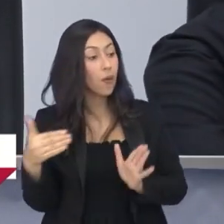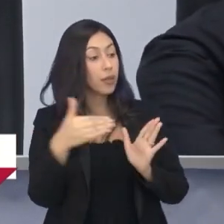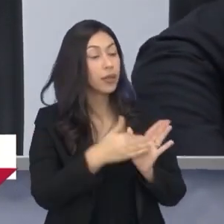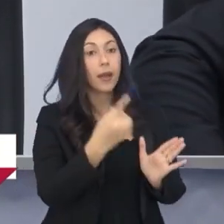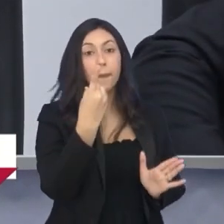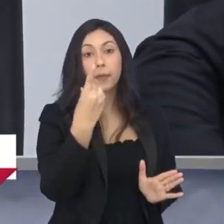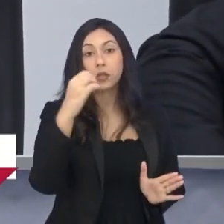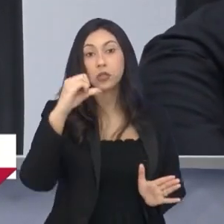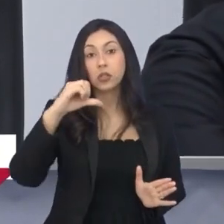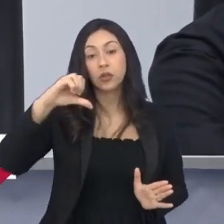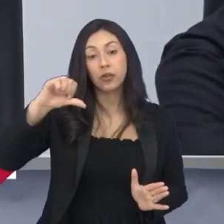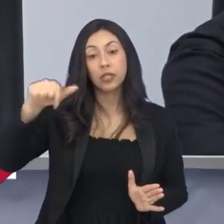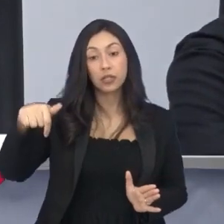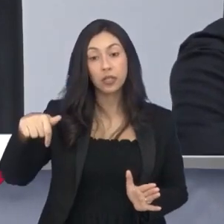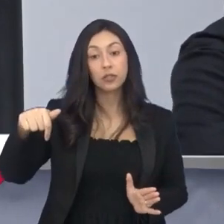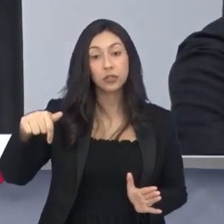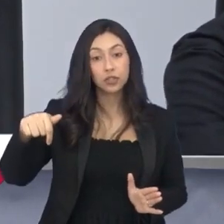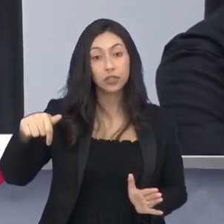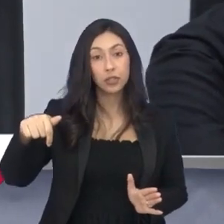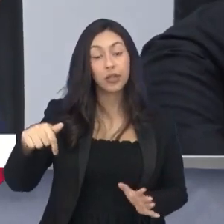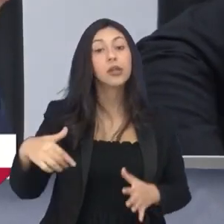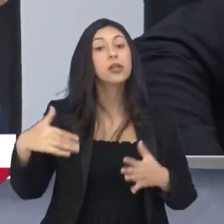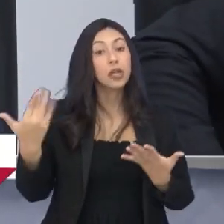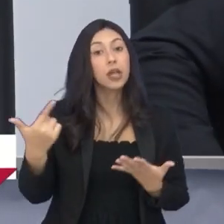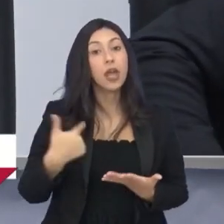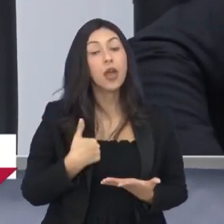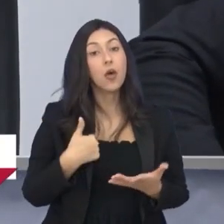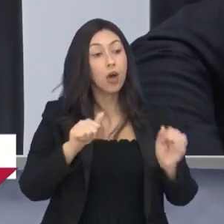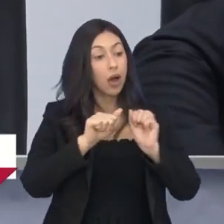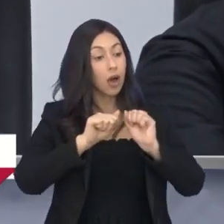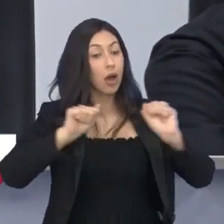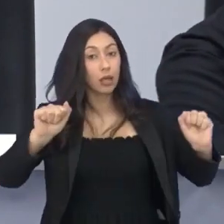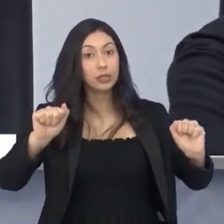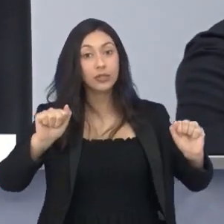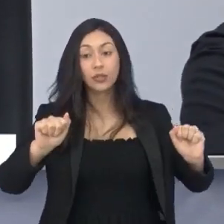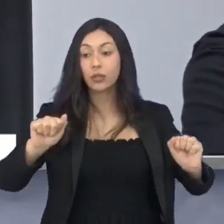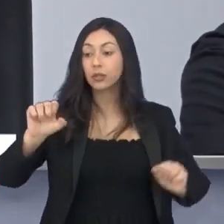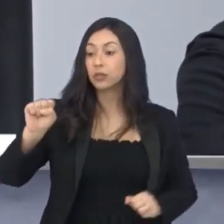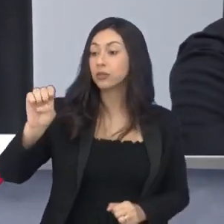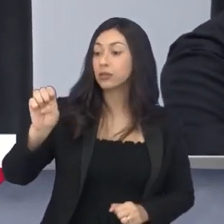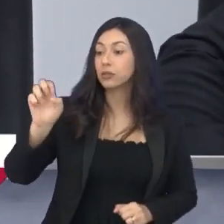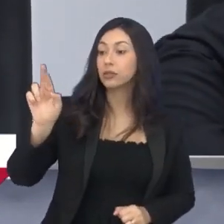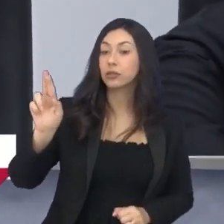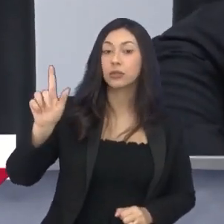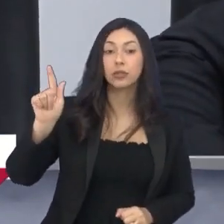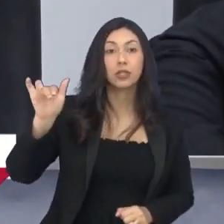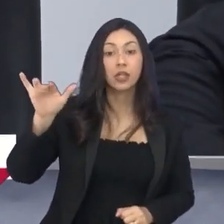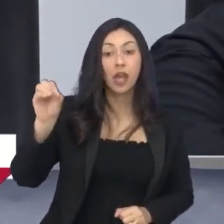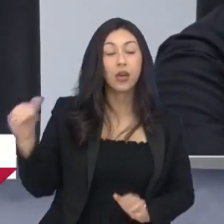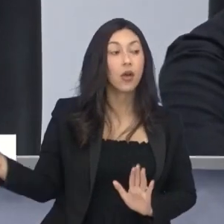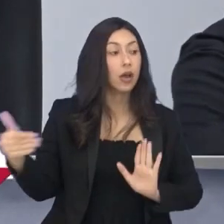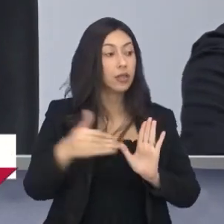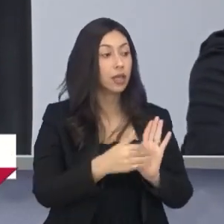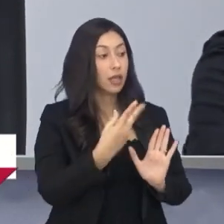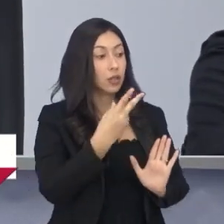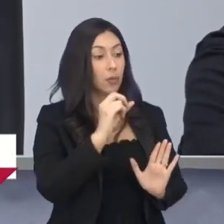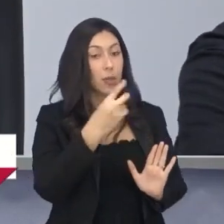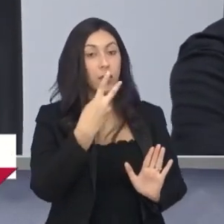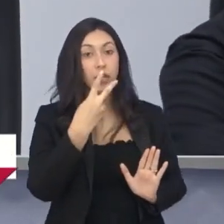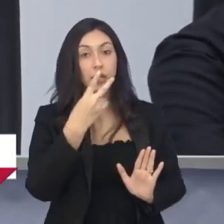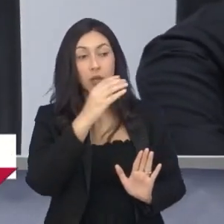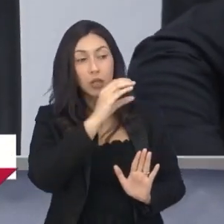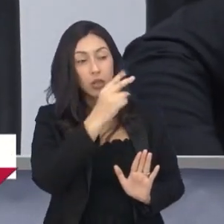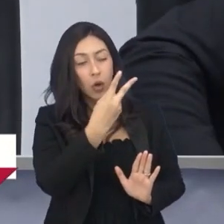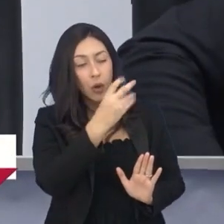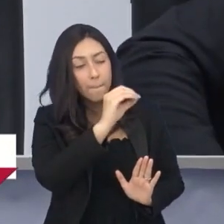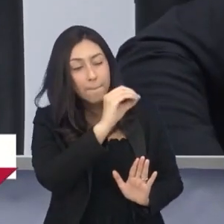97 em 97 fui ser assessor do Dr Sérgio fiquei até 2001 quando o Dr Renato presidente